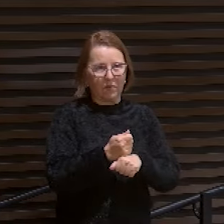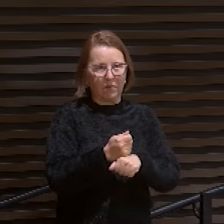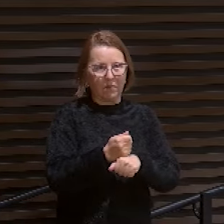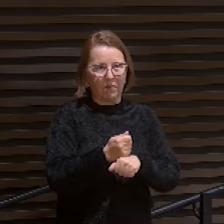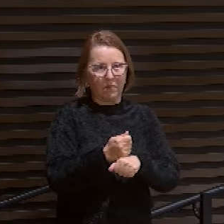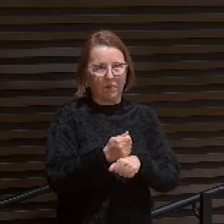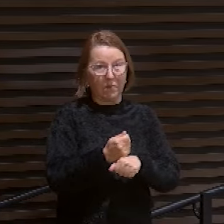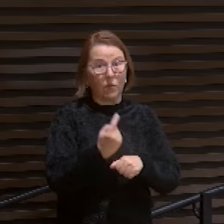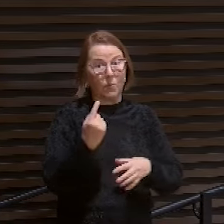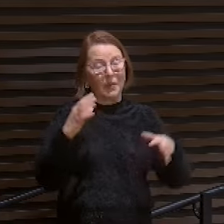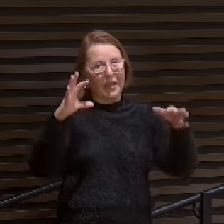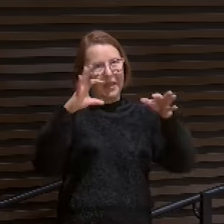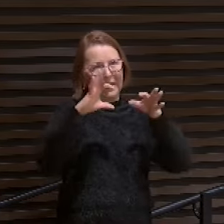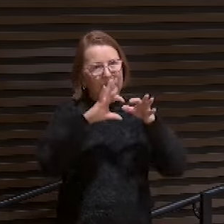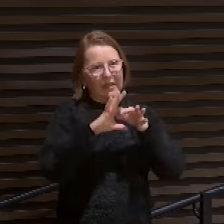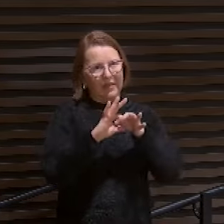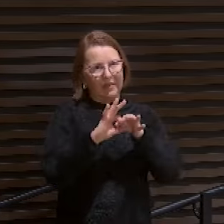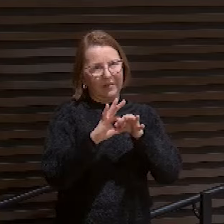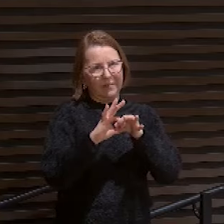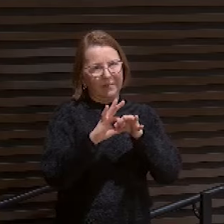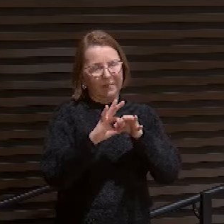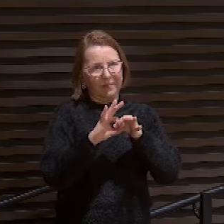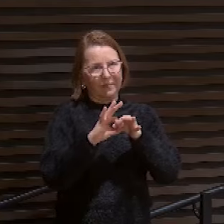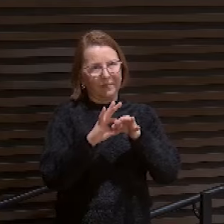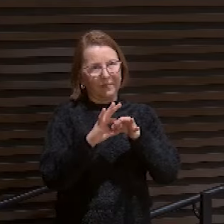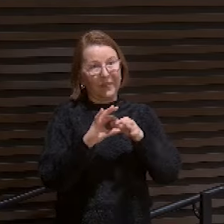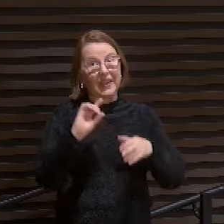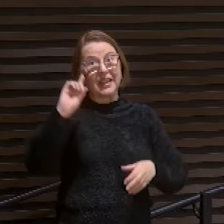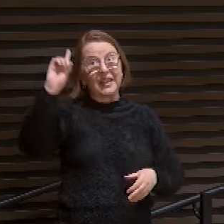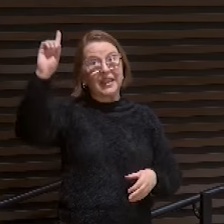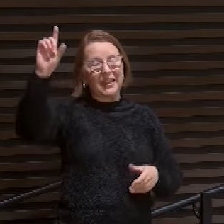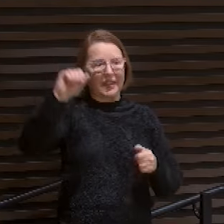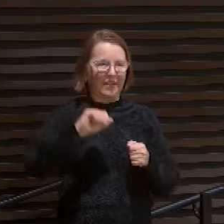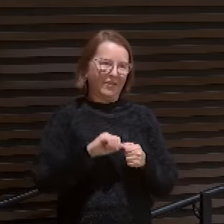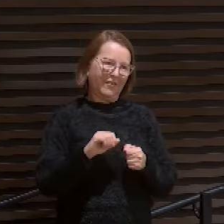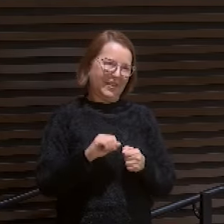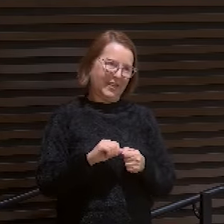uma aliança em que ele fez.